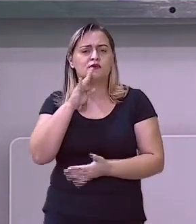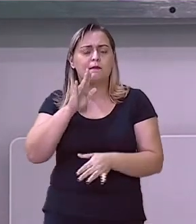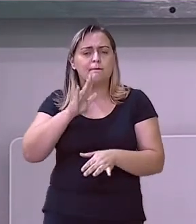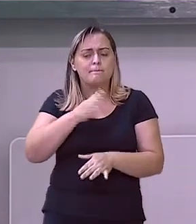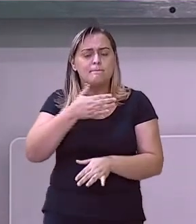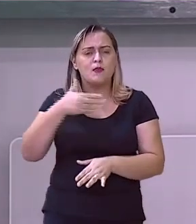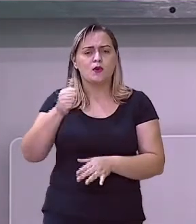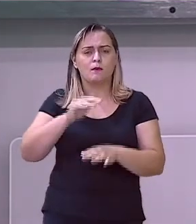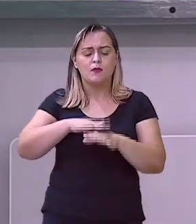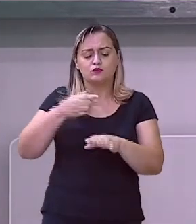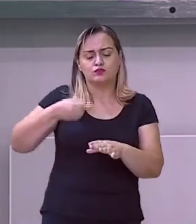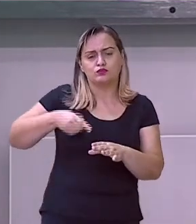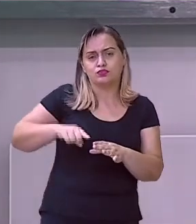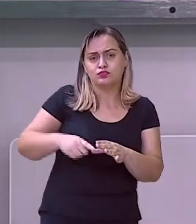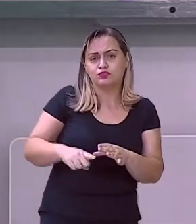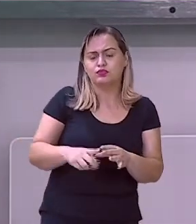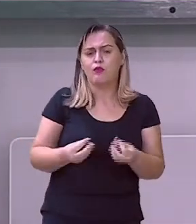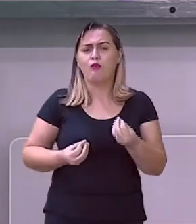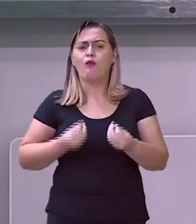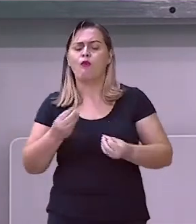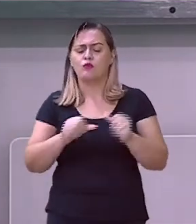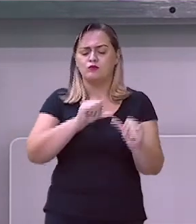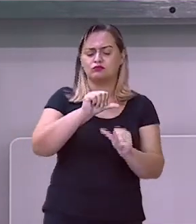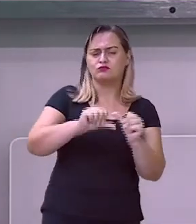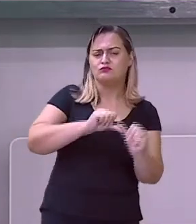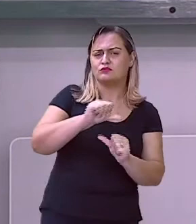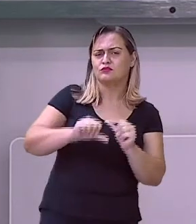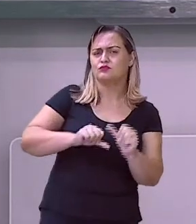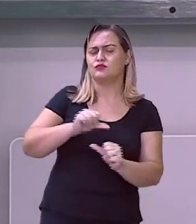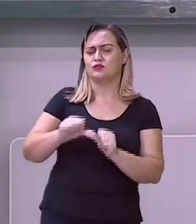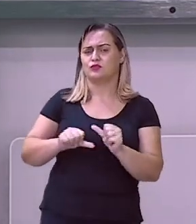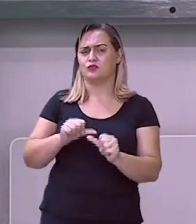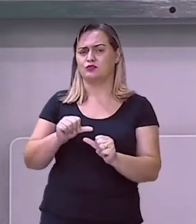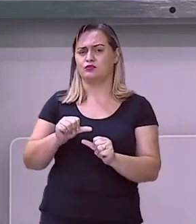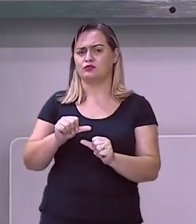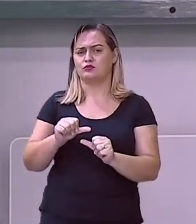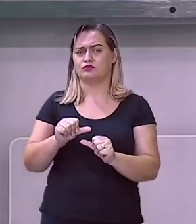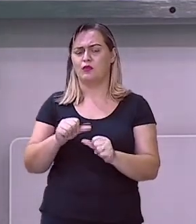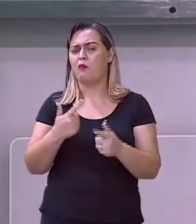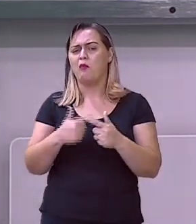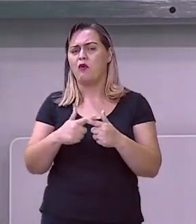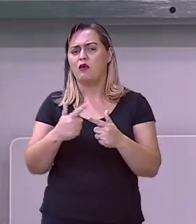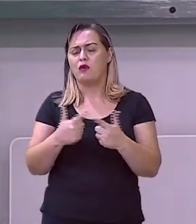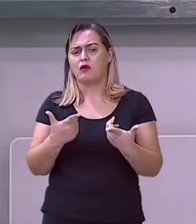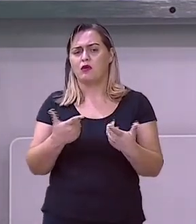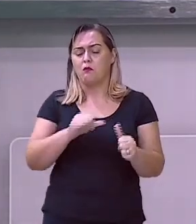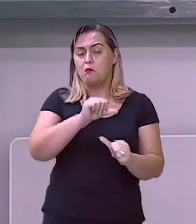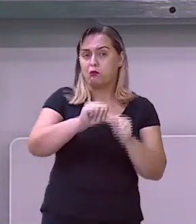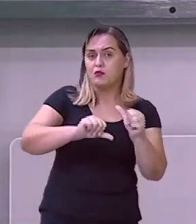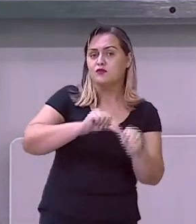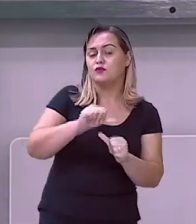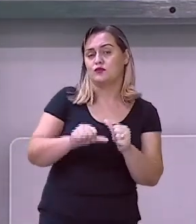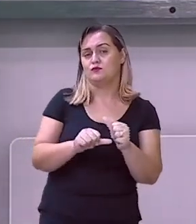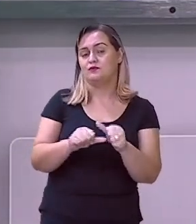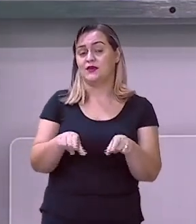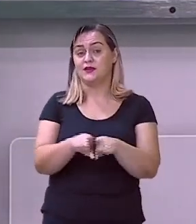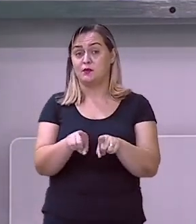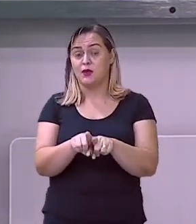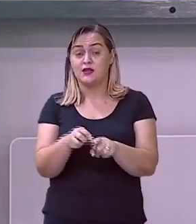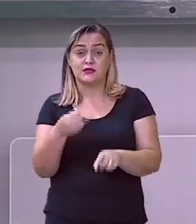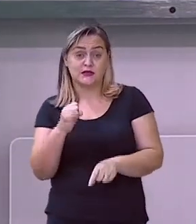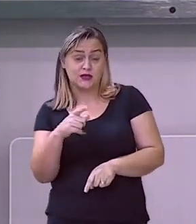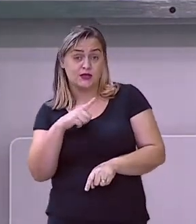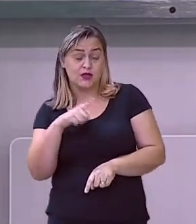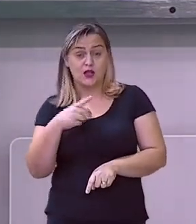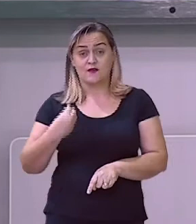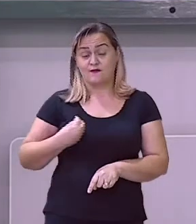houve diferentes momentos e que a vida hoje é possível devido a essas